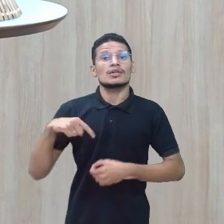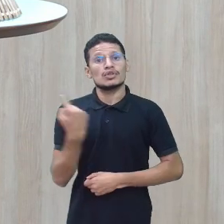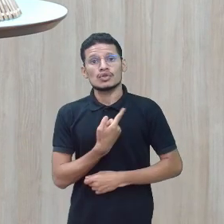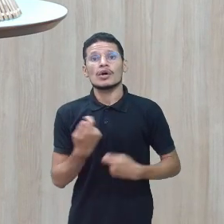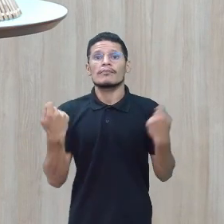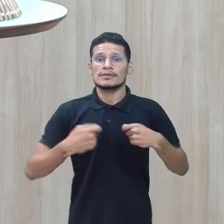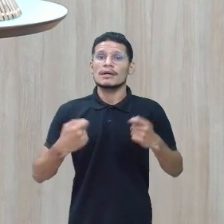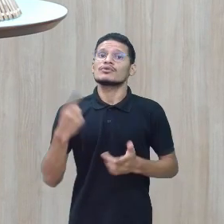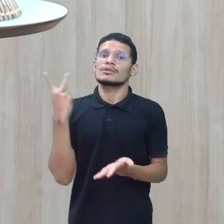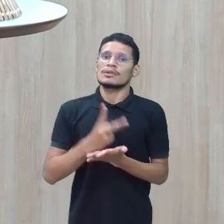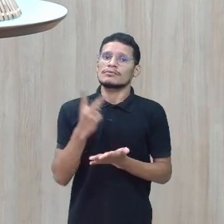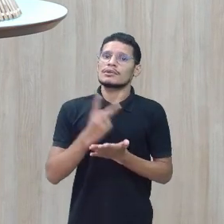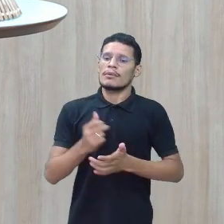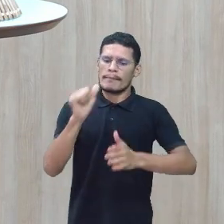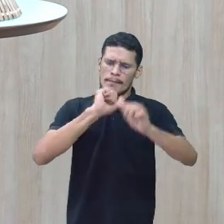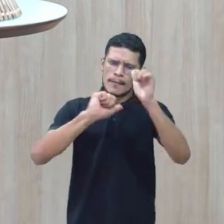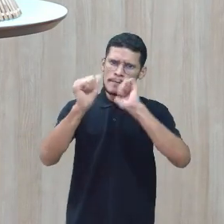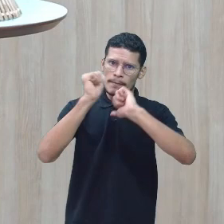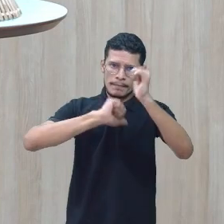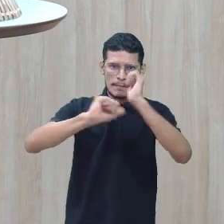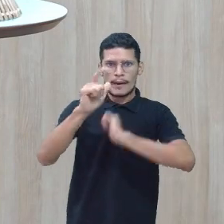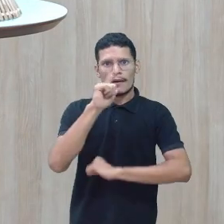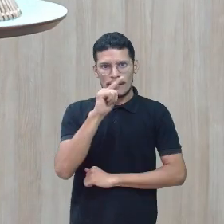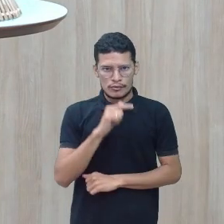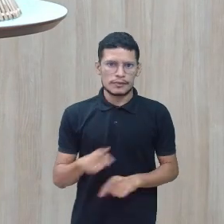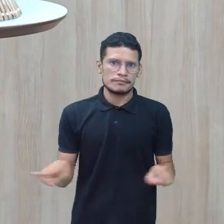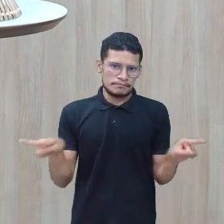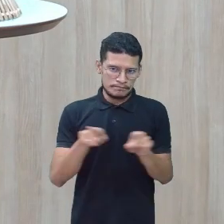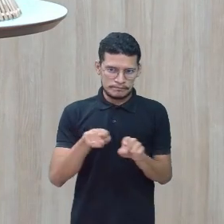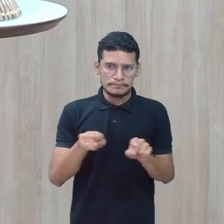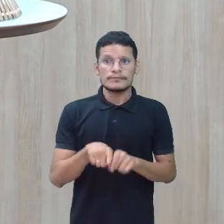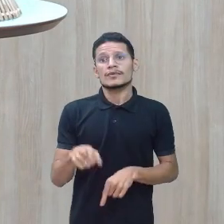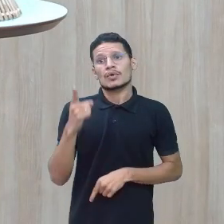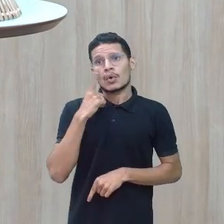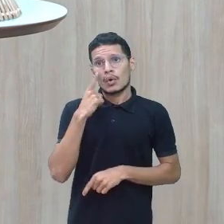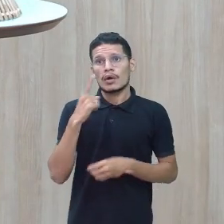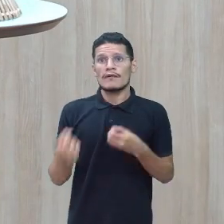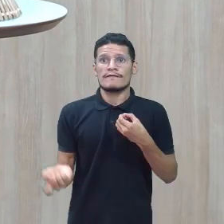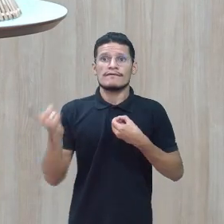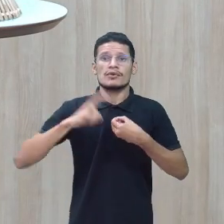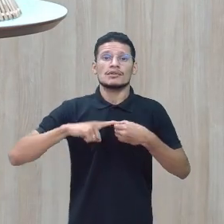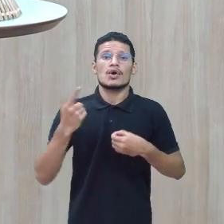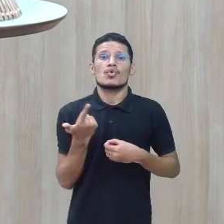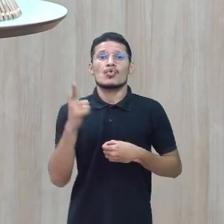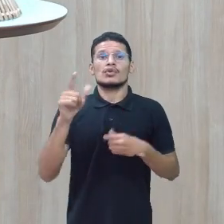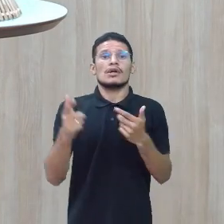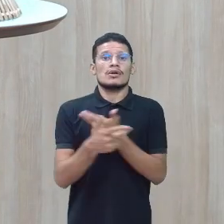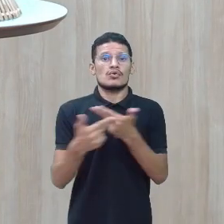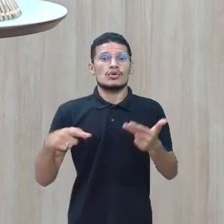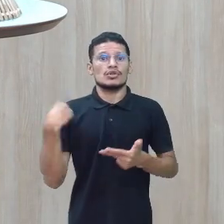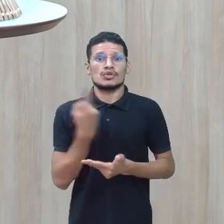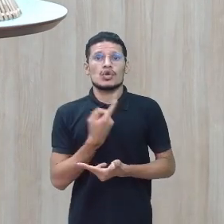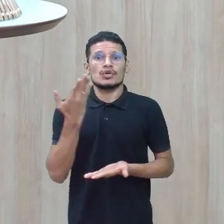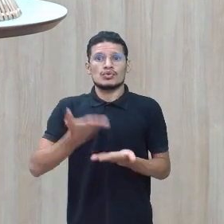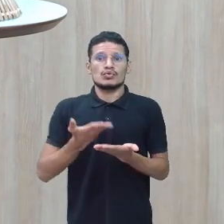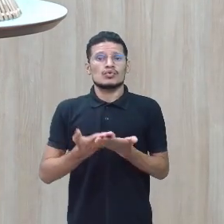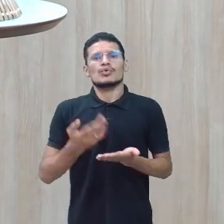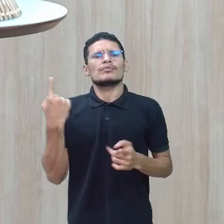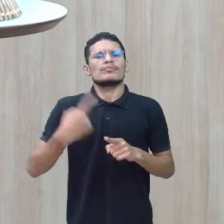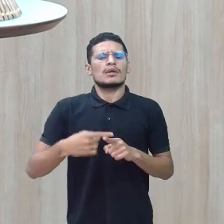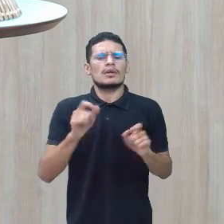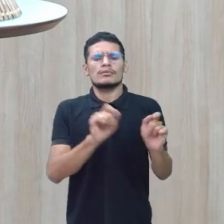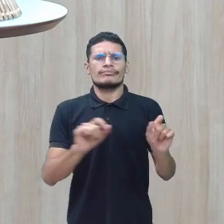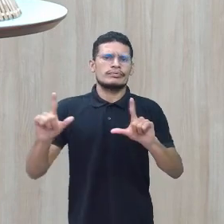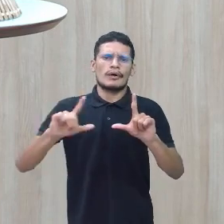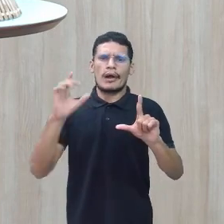precisamos ingerir diariamente. Eu vou voltar um pouquinho aqui para a gente ver aqui outro item que passou rapidinho o slide.